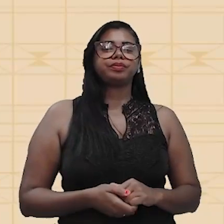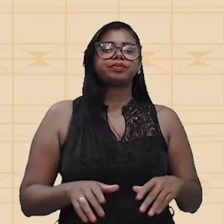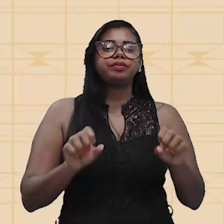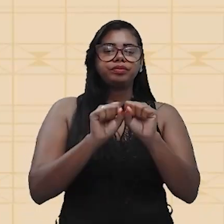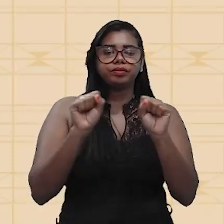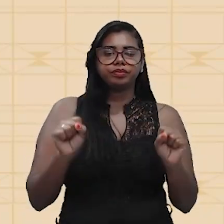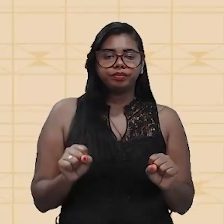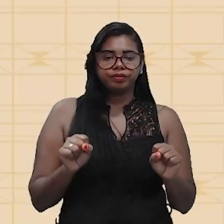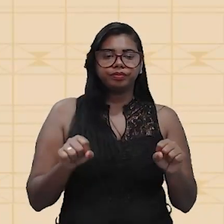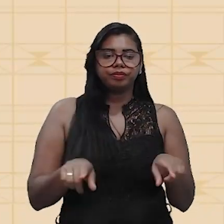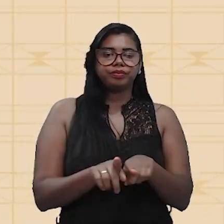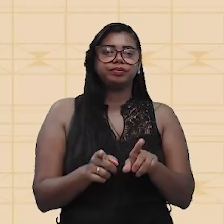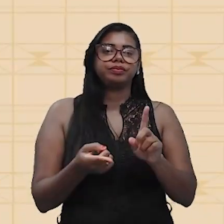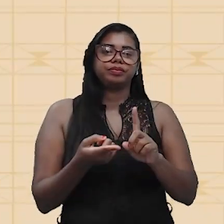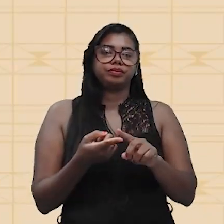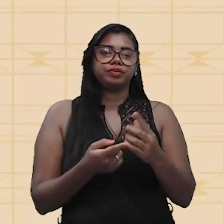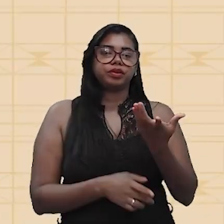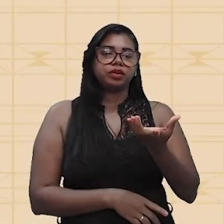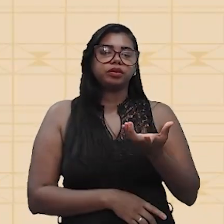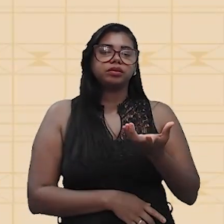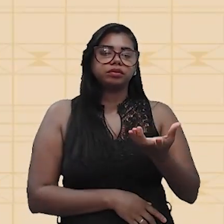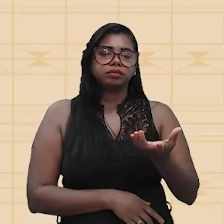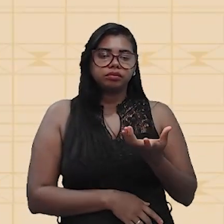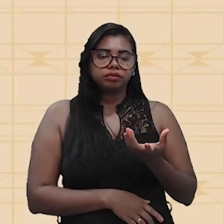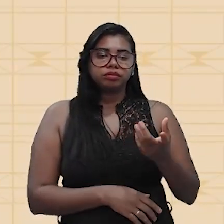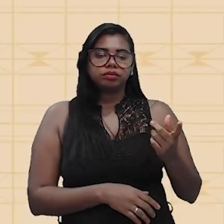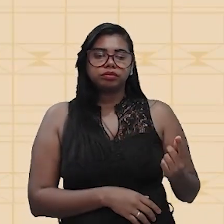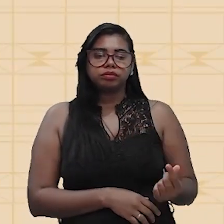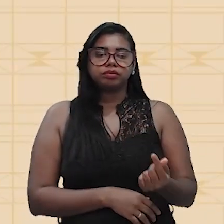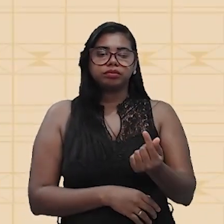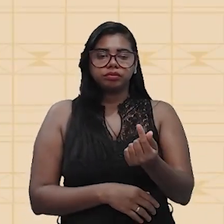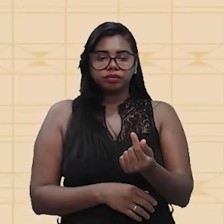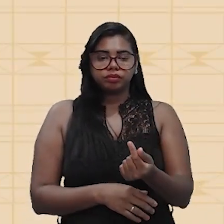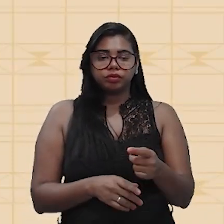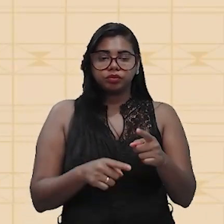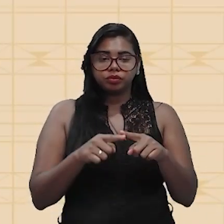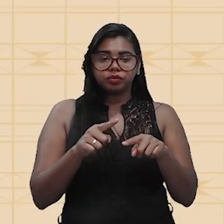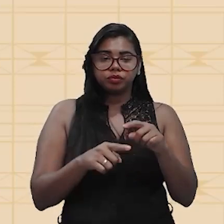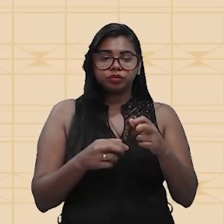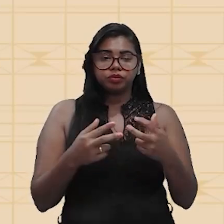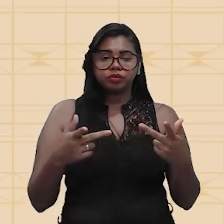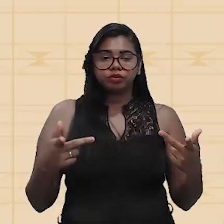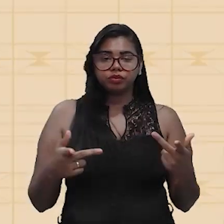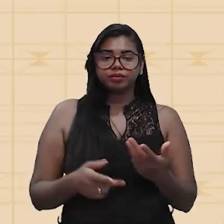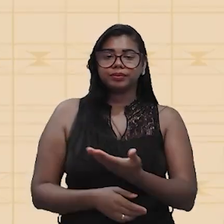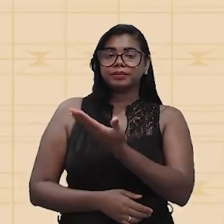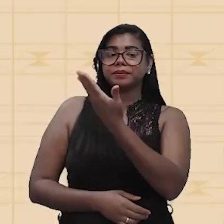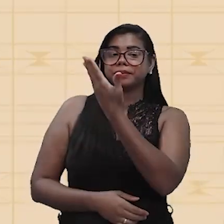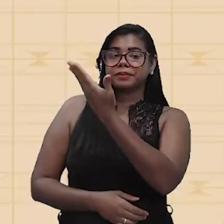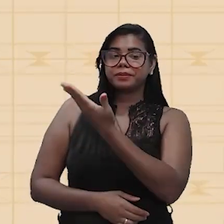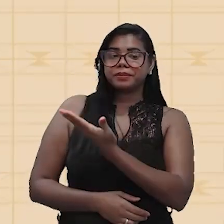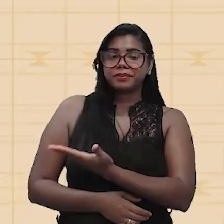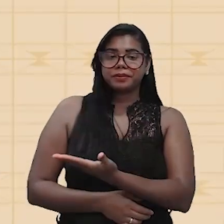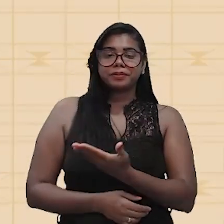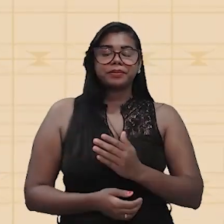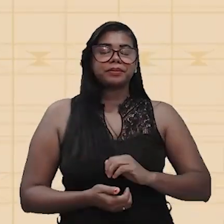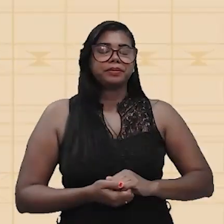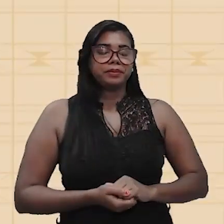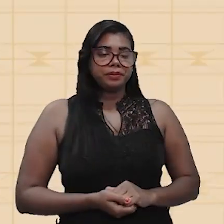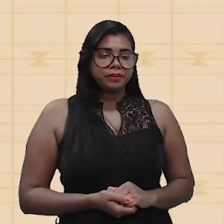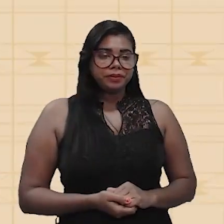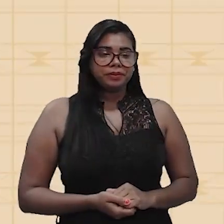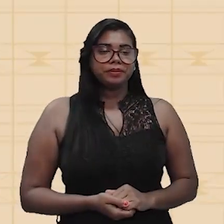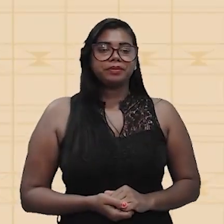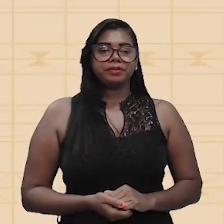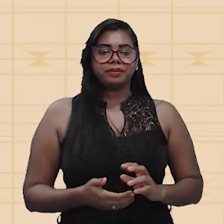quando nós queremos ter uma durabilidade do equipamento, mas aí, em contrapartida, sua eficiência ela se